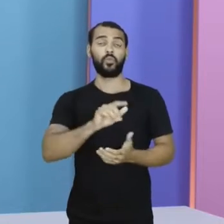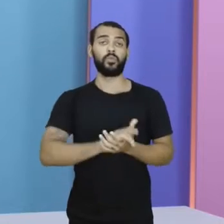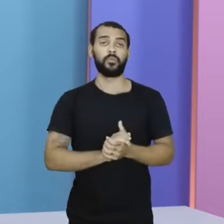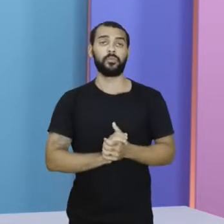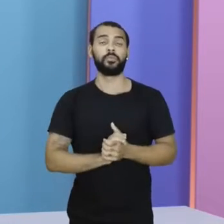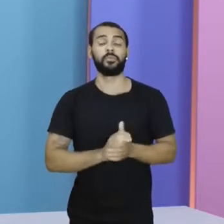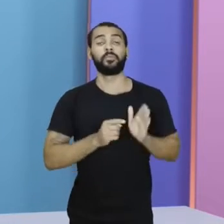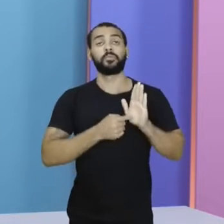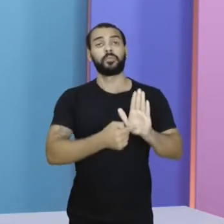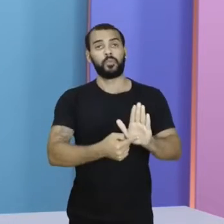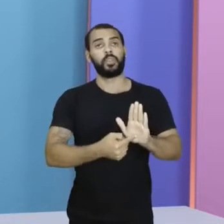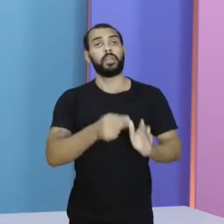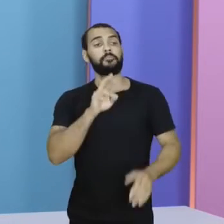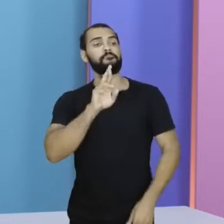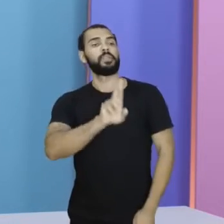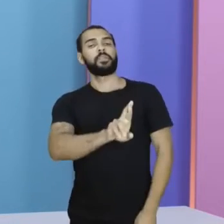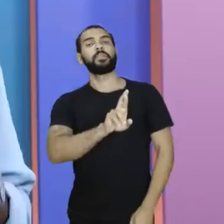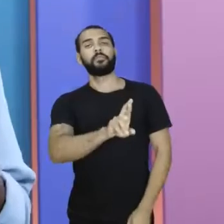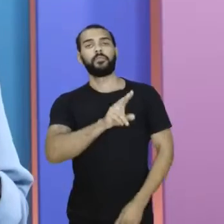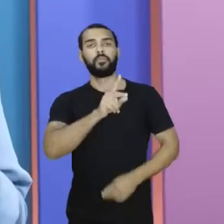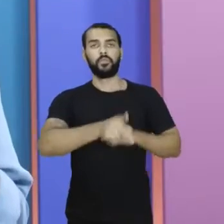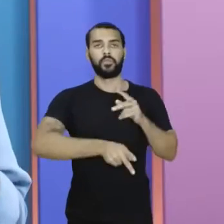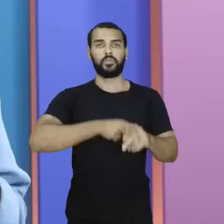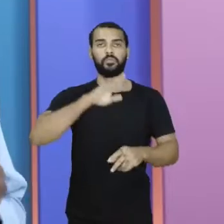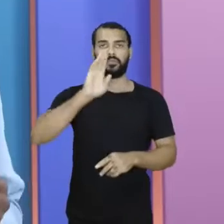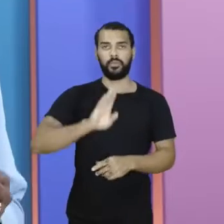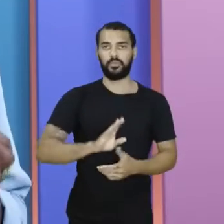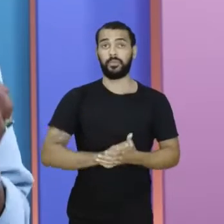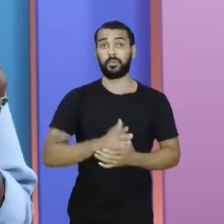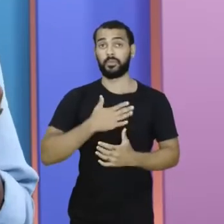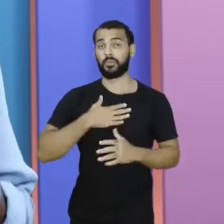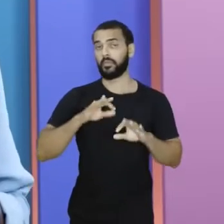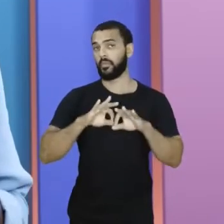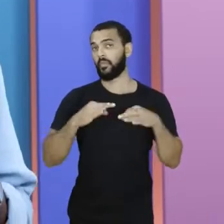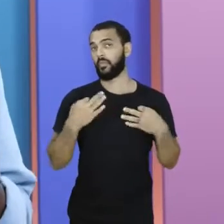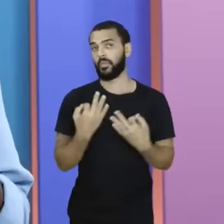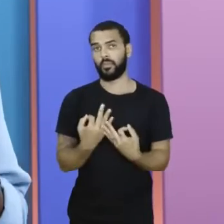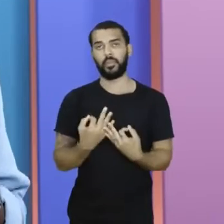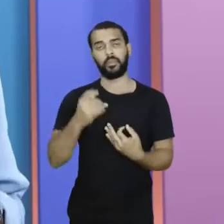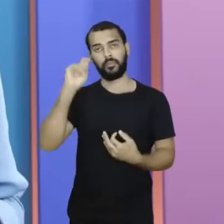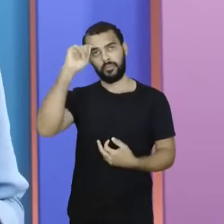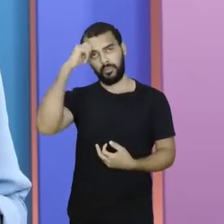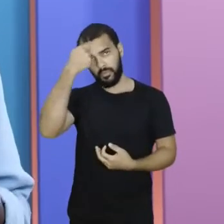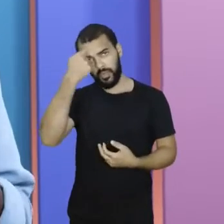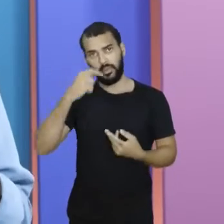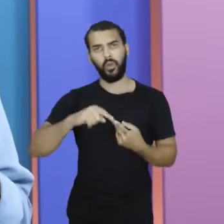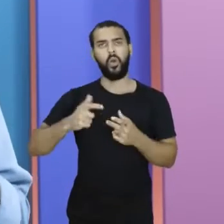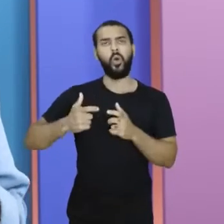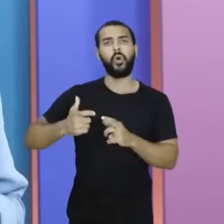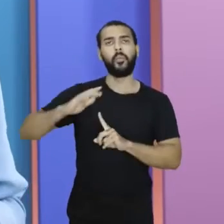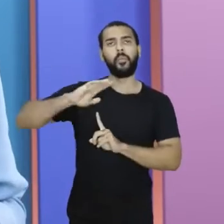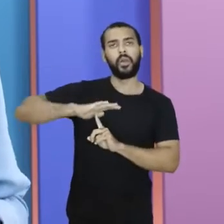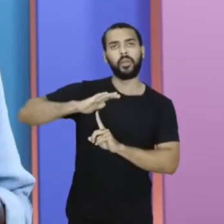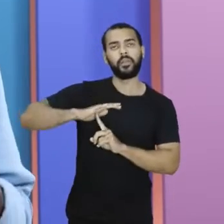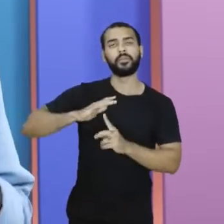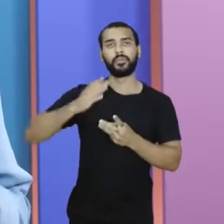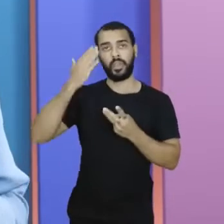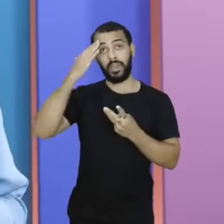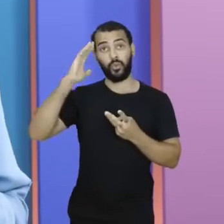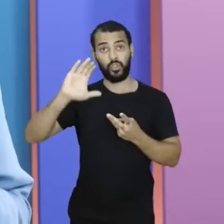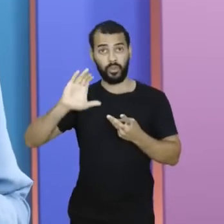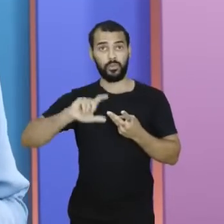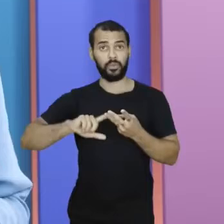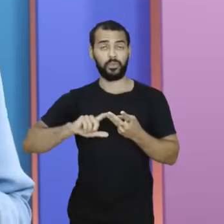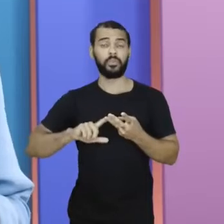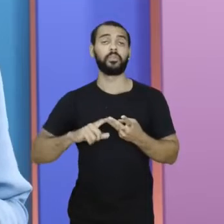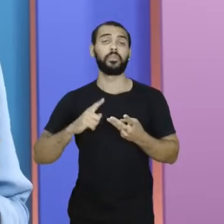essa representação para a população brasileira. Minha família, uma família preta do Paraná, de Curitiba, se